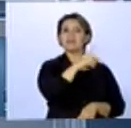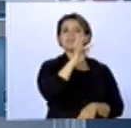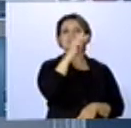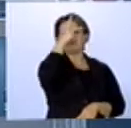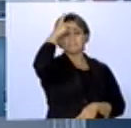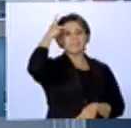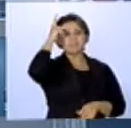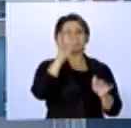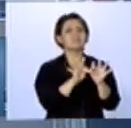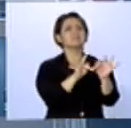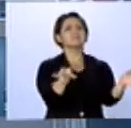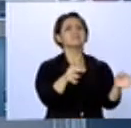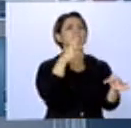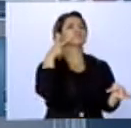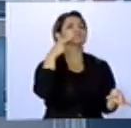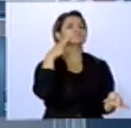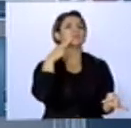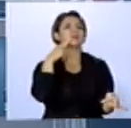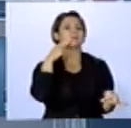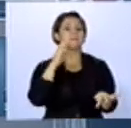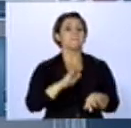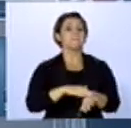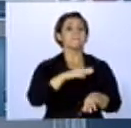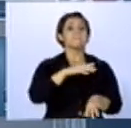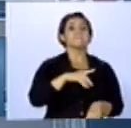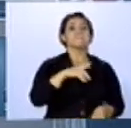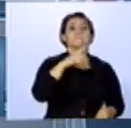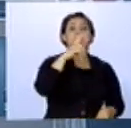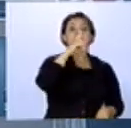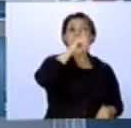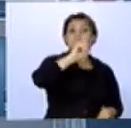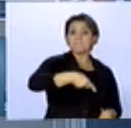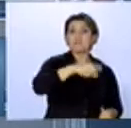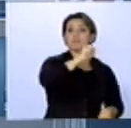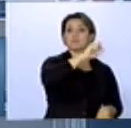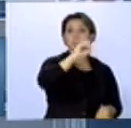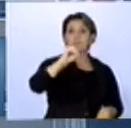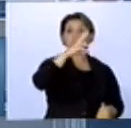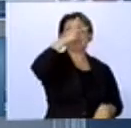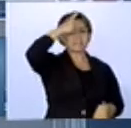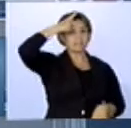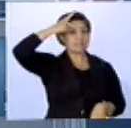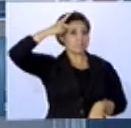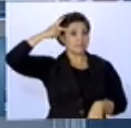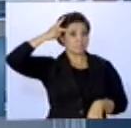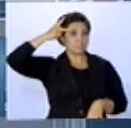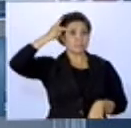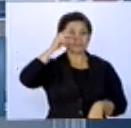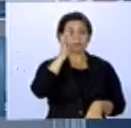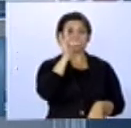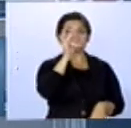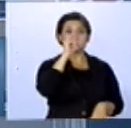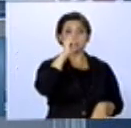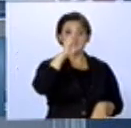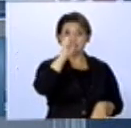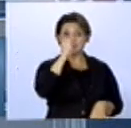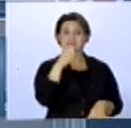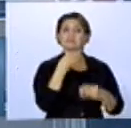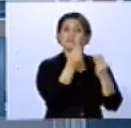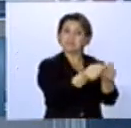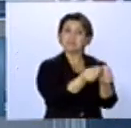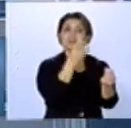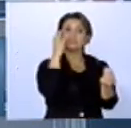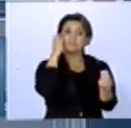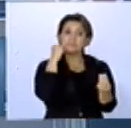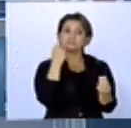físicas 1800 pessoas físicas doaram para campanha da presidente Eleita de uma Rousseff e um doador